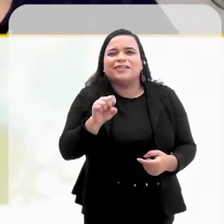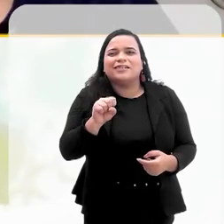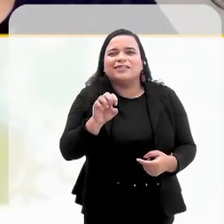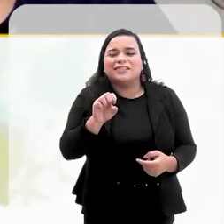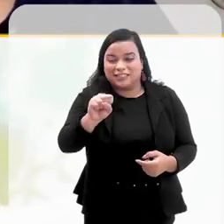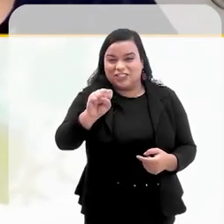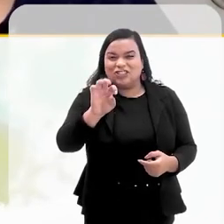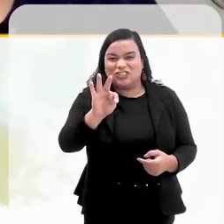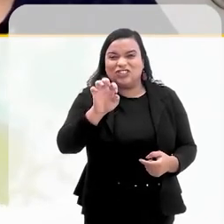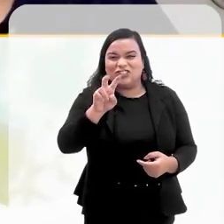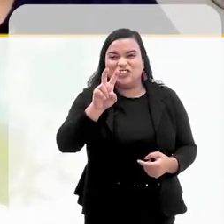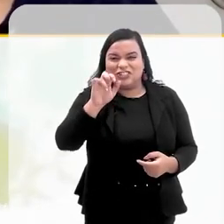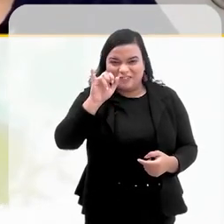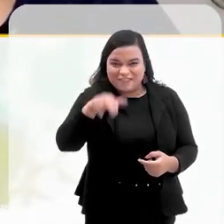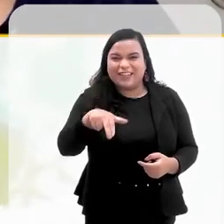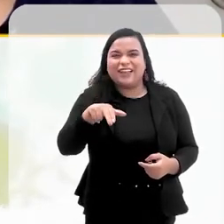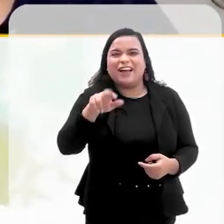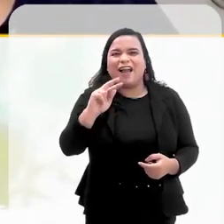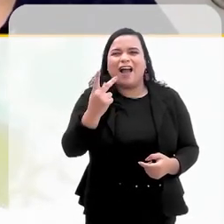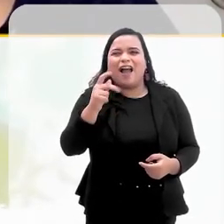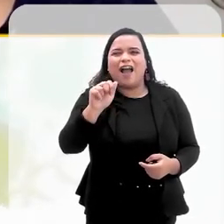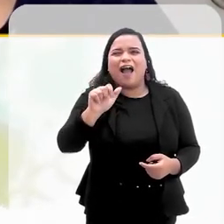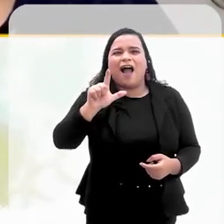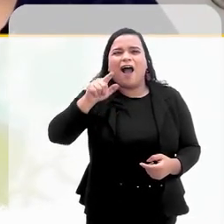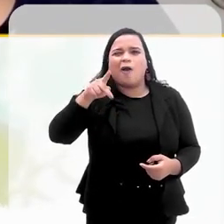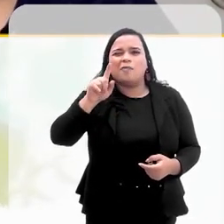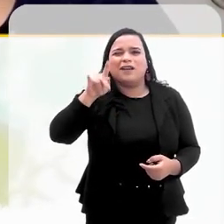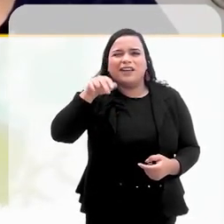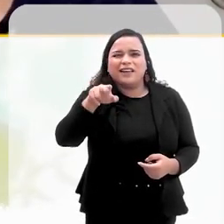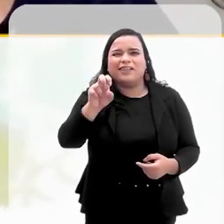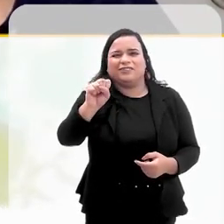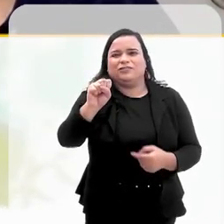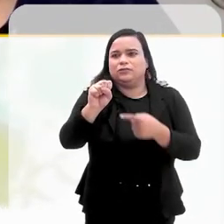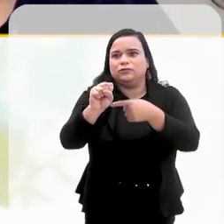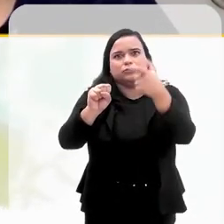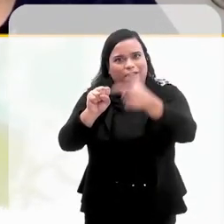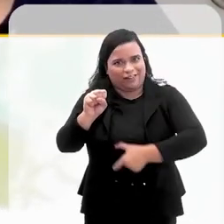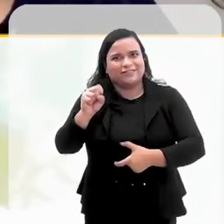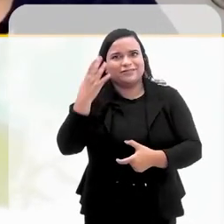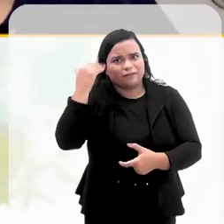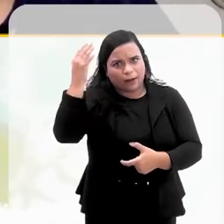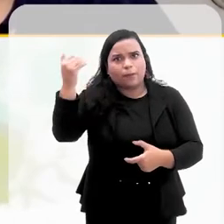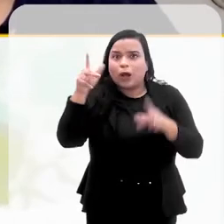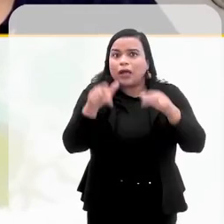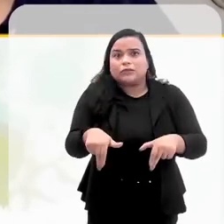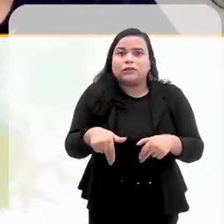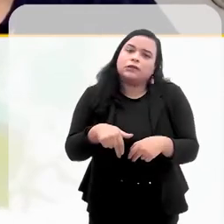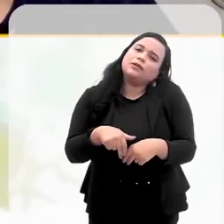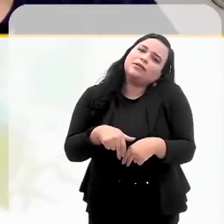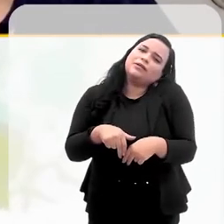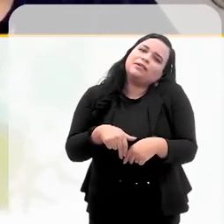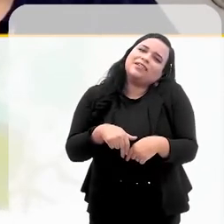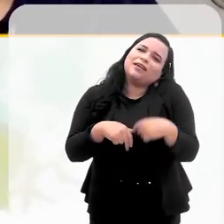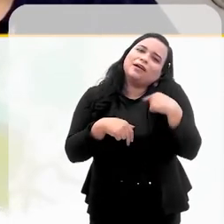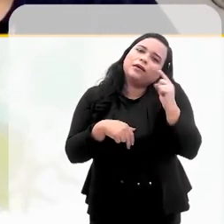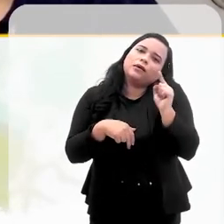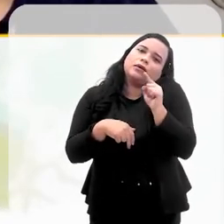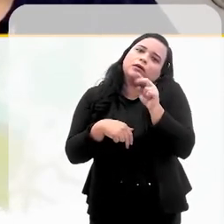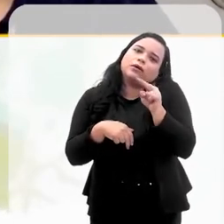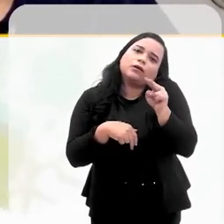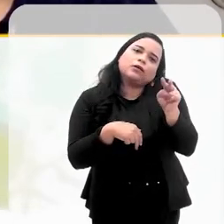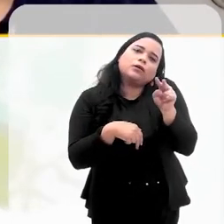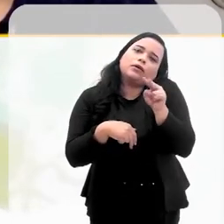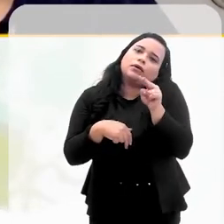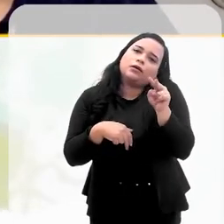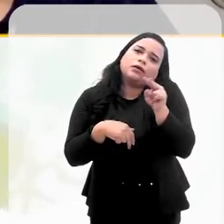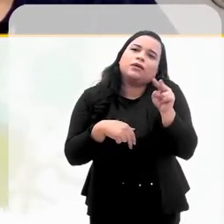nós temos muito ainda que avançar. Temos muito que Muito. avançar, mas estamos indo. É, Estamos indo. e o trabalho traz